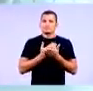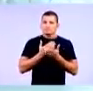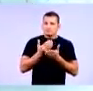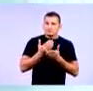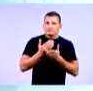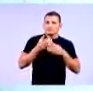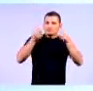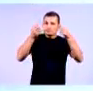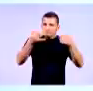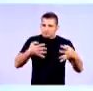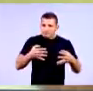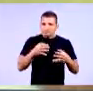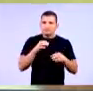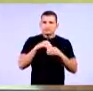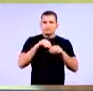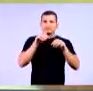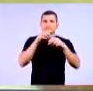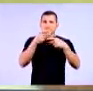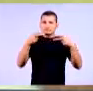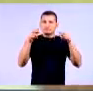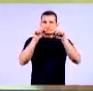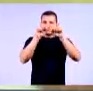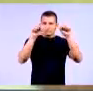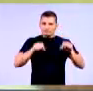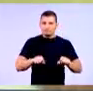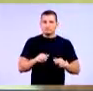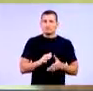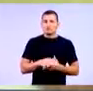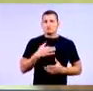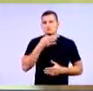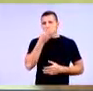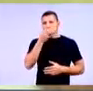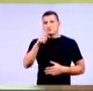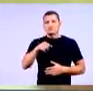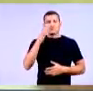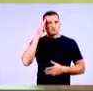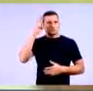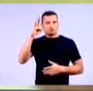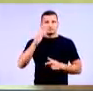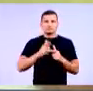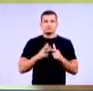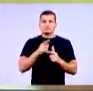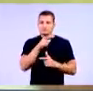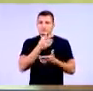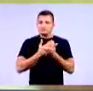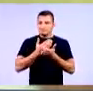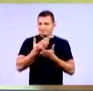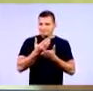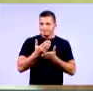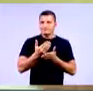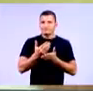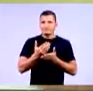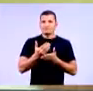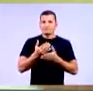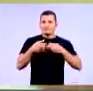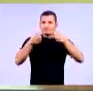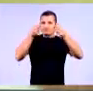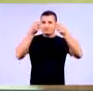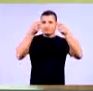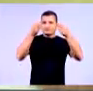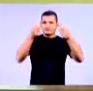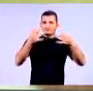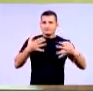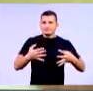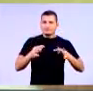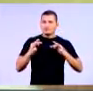Eu acho o principal, viu, professor? Porque é nesse exato momento que nós vamos descrever todas